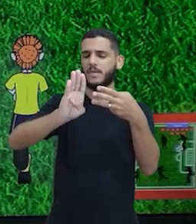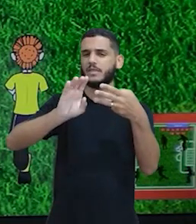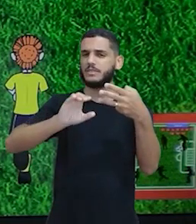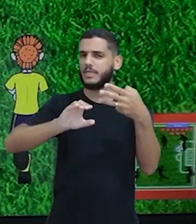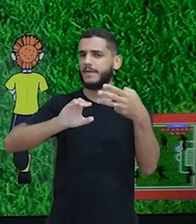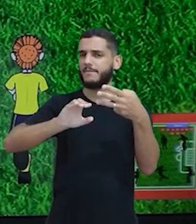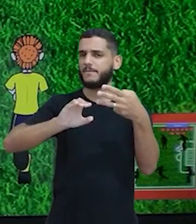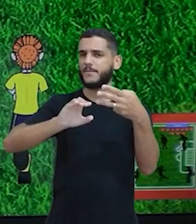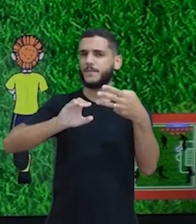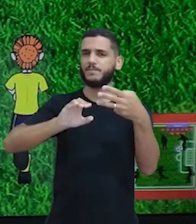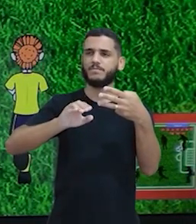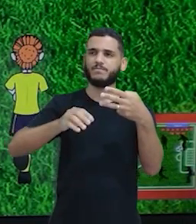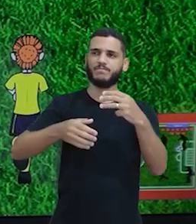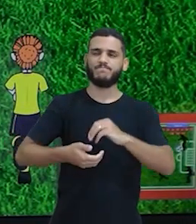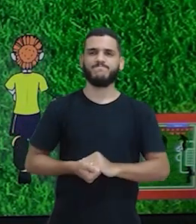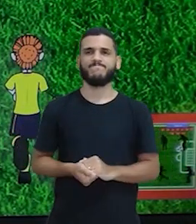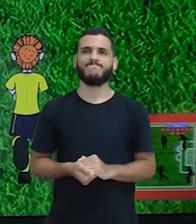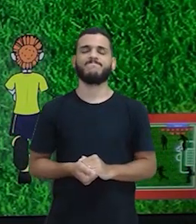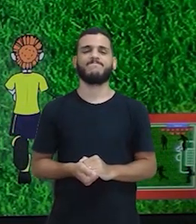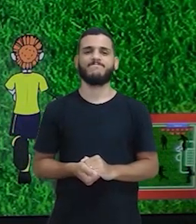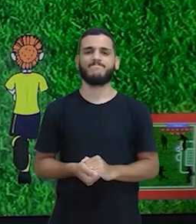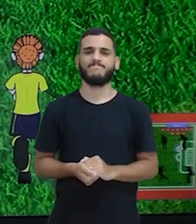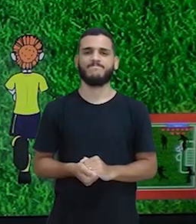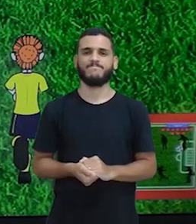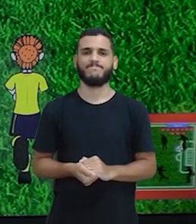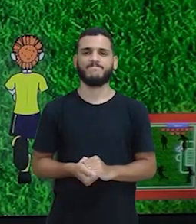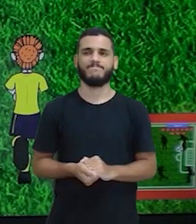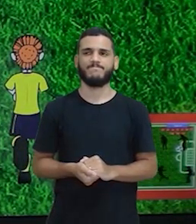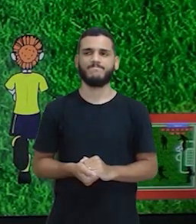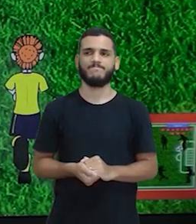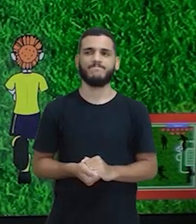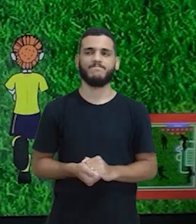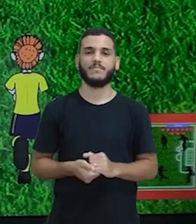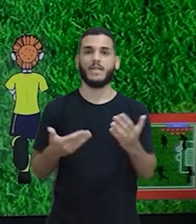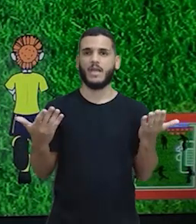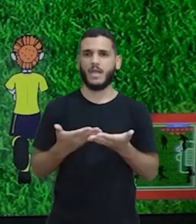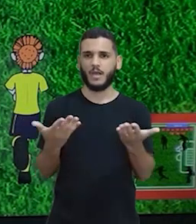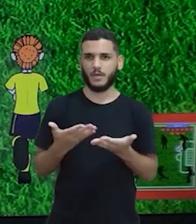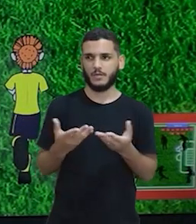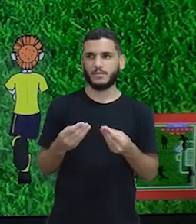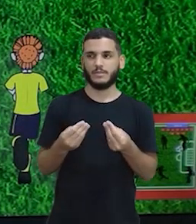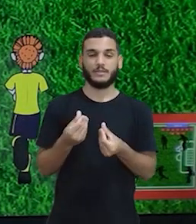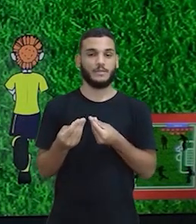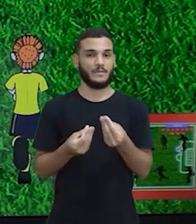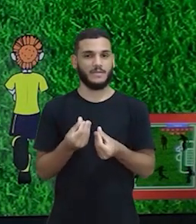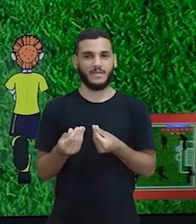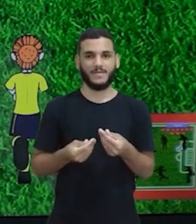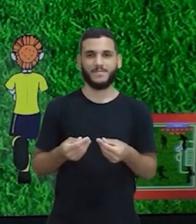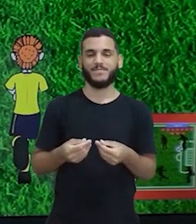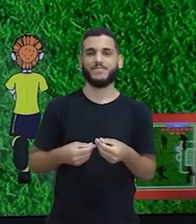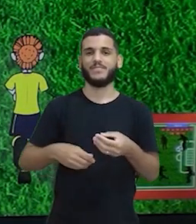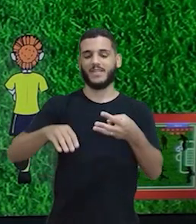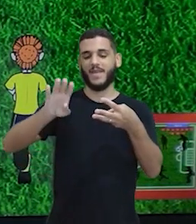resposta C 0,08 vamos lá e agora letra